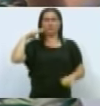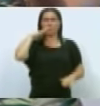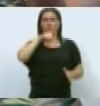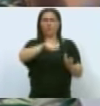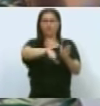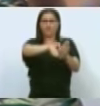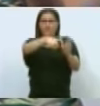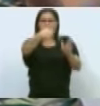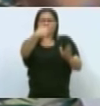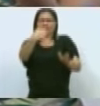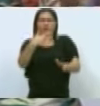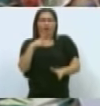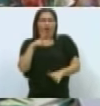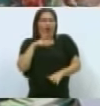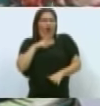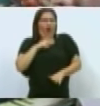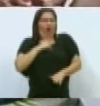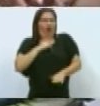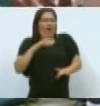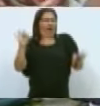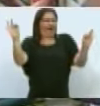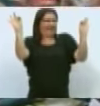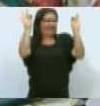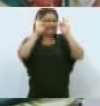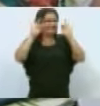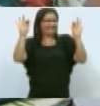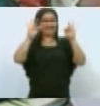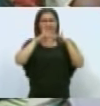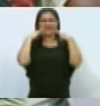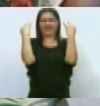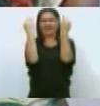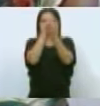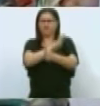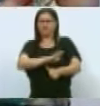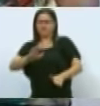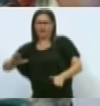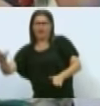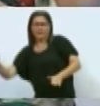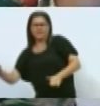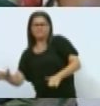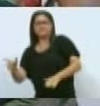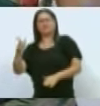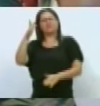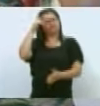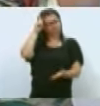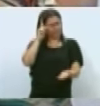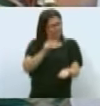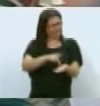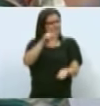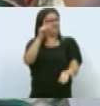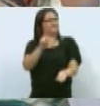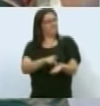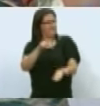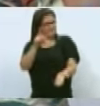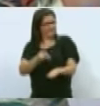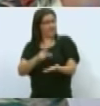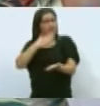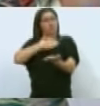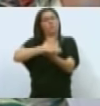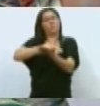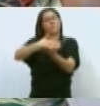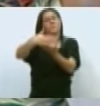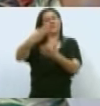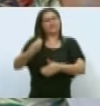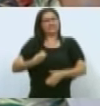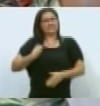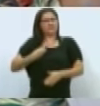né? Nossa, vê de perto a felicidade da sua família, das crianças. Tenha certeza de que você está começando uma nova fase